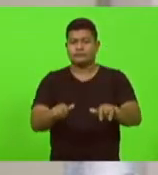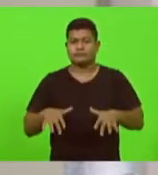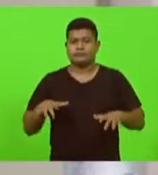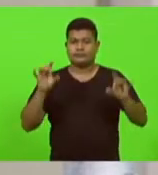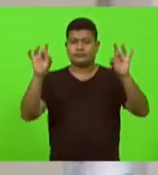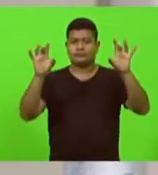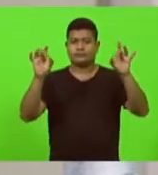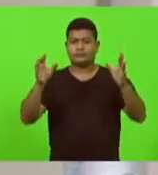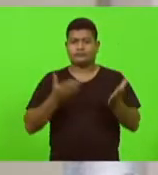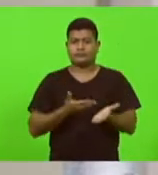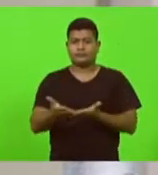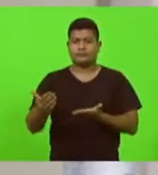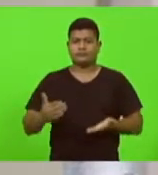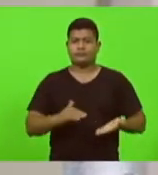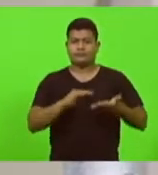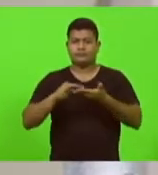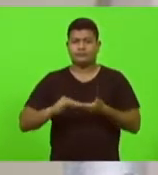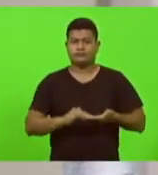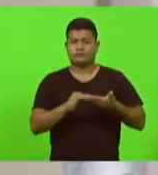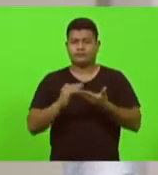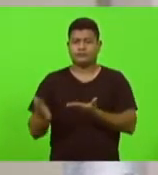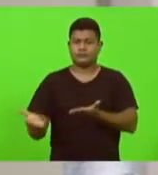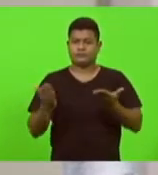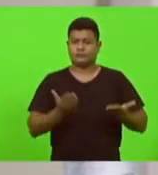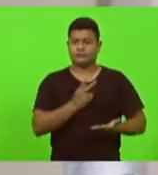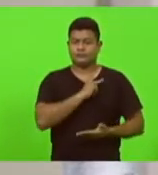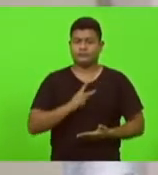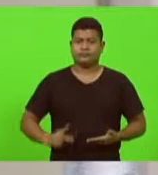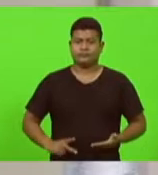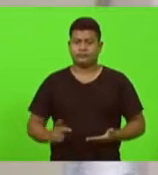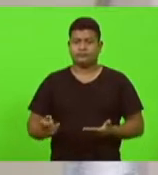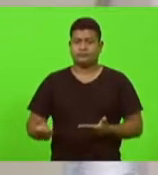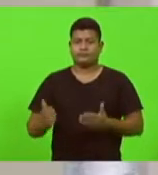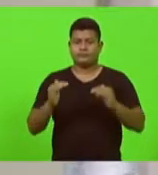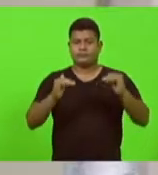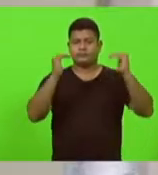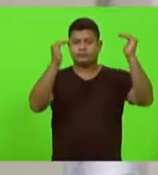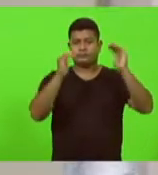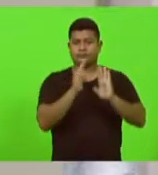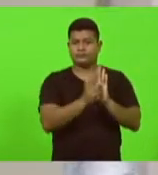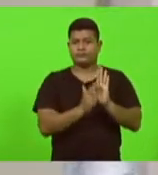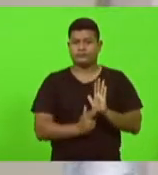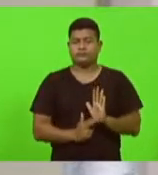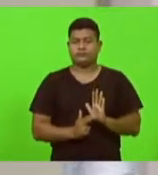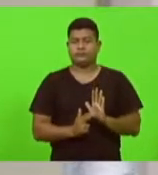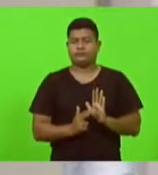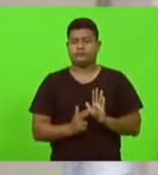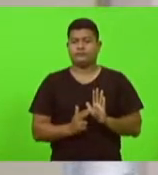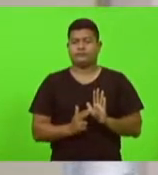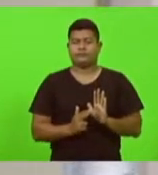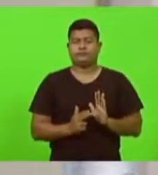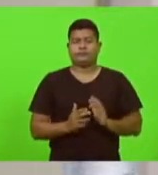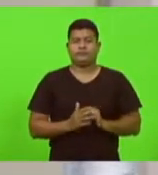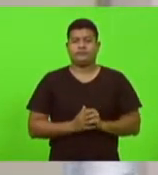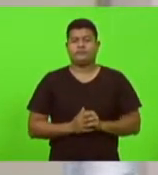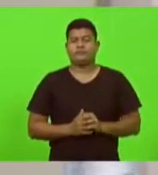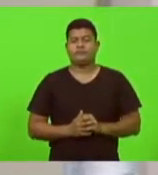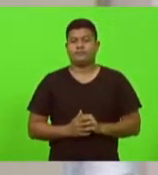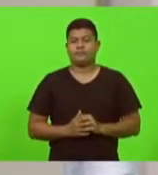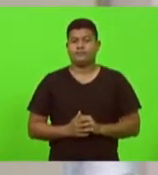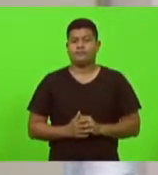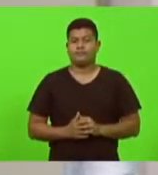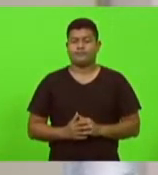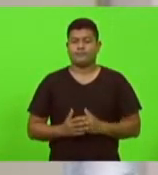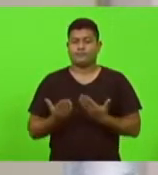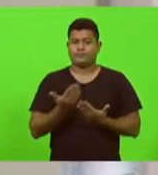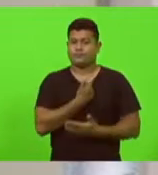Dando início à solenidade, o senhor presidente convidou as seguintes autoridades nominadas, para tomarem assento à mesa. Excelentíssimo senhor